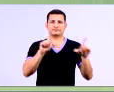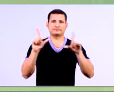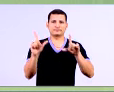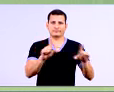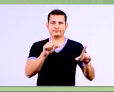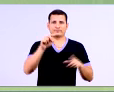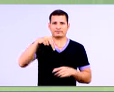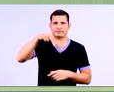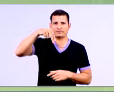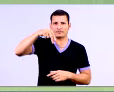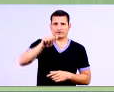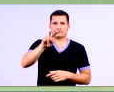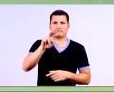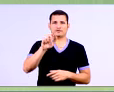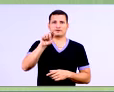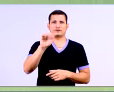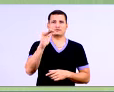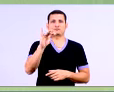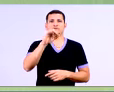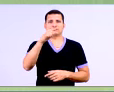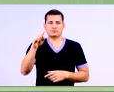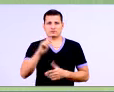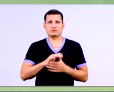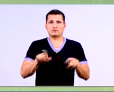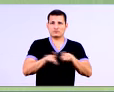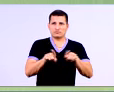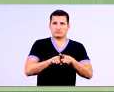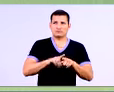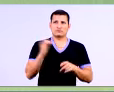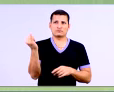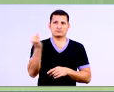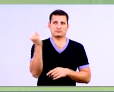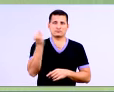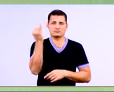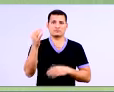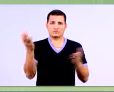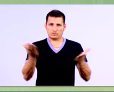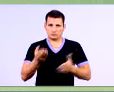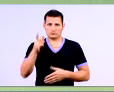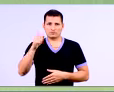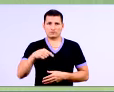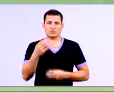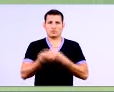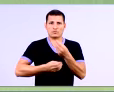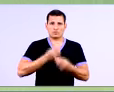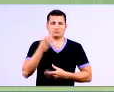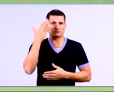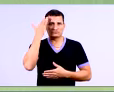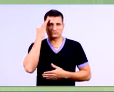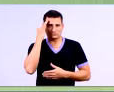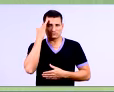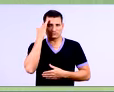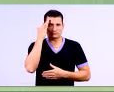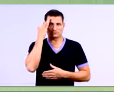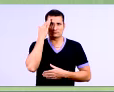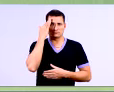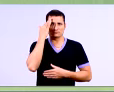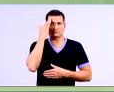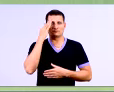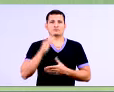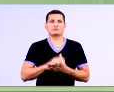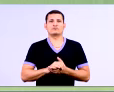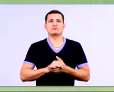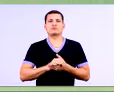páginas. Um tópico muito importante dessa noite vai ser como entender os formulários, como